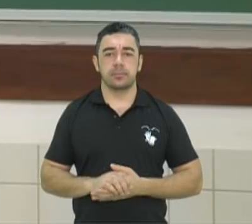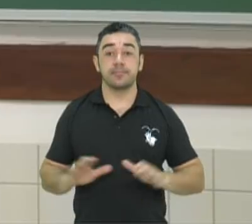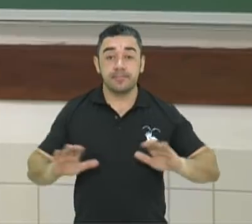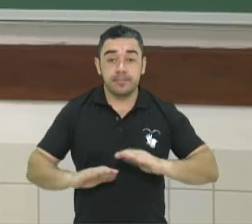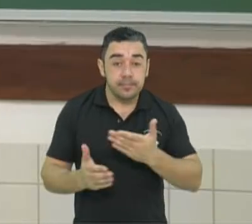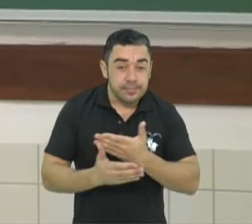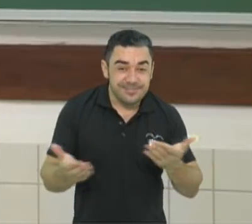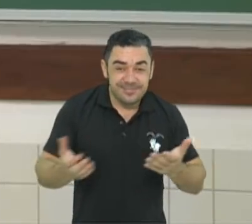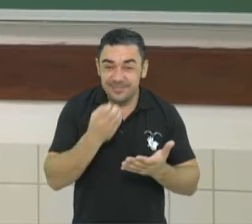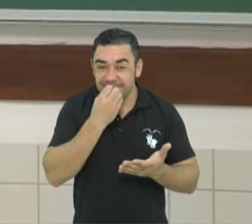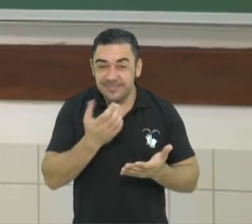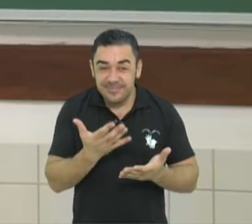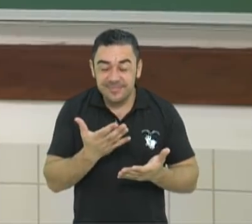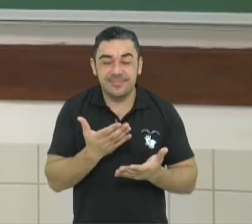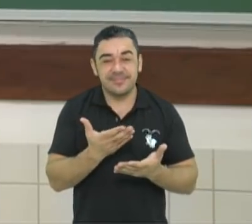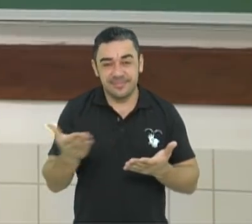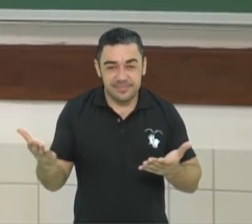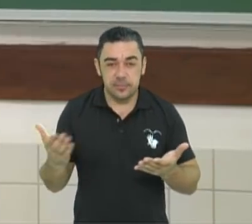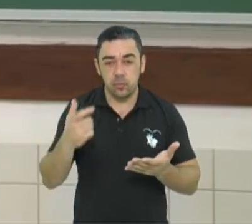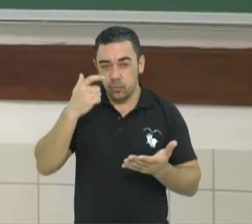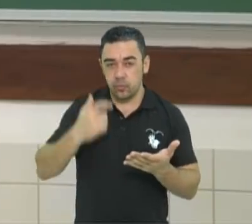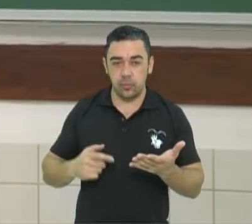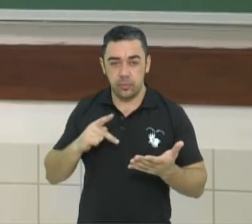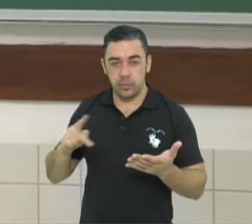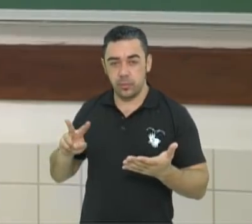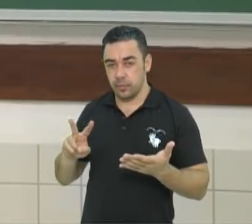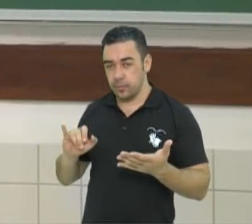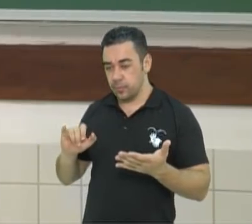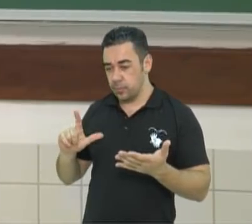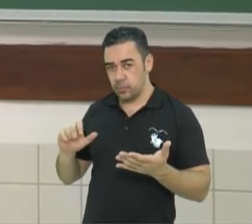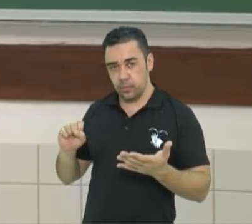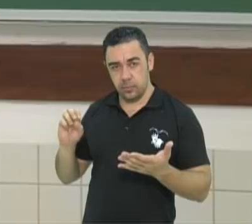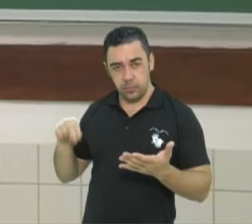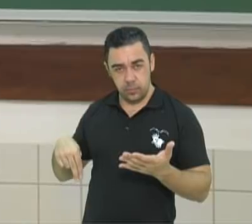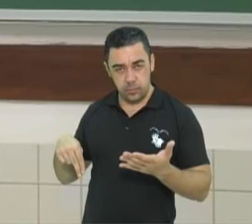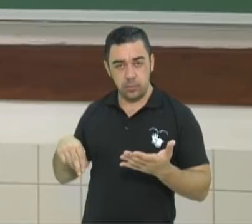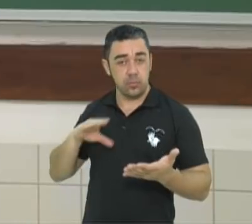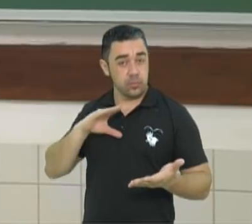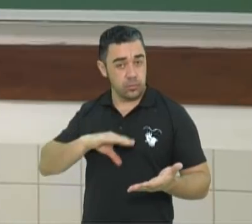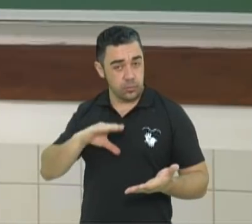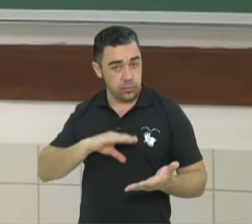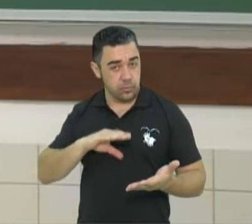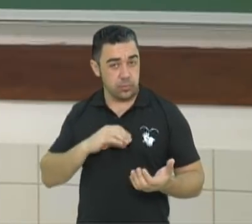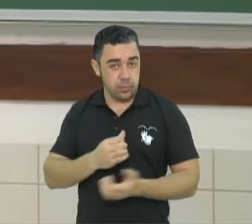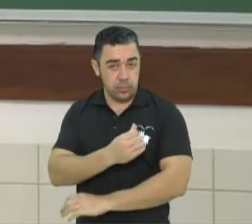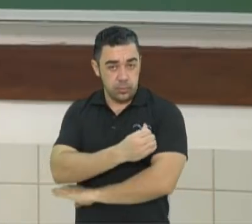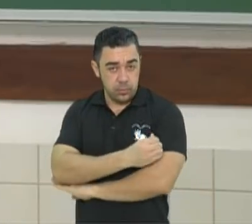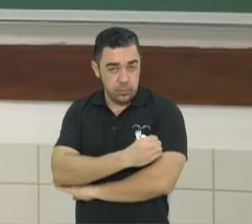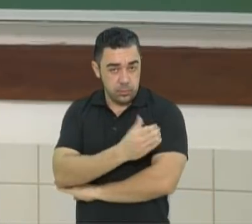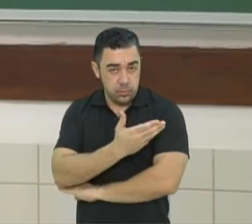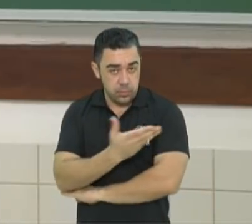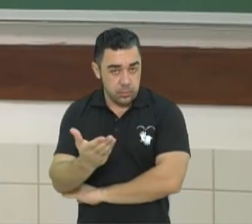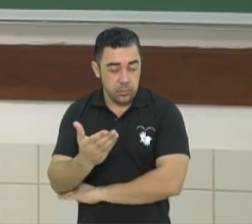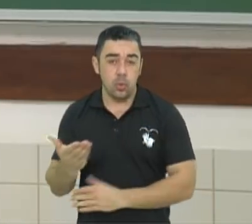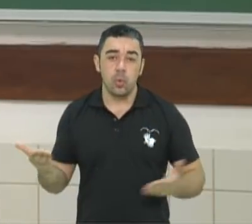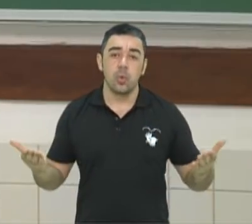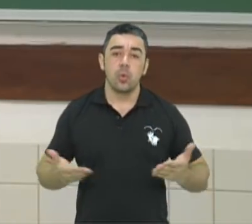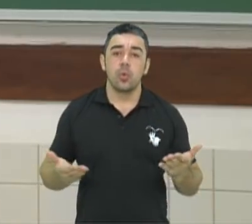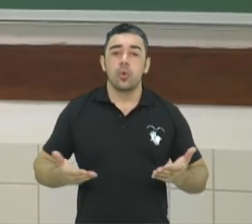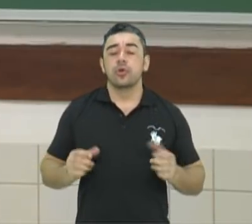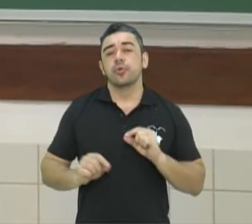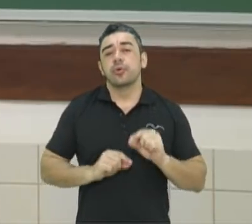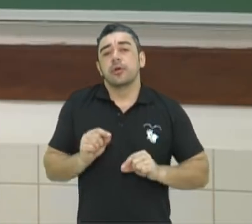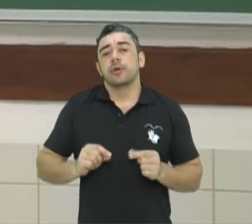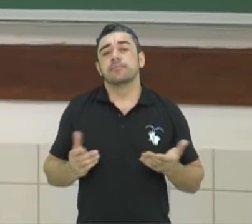Fala galerinha, tudo bem? Eu sou o professor Wilson, língua portuguesa, sexto ano, e nós vamos